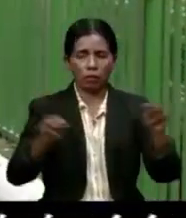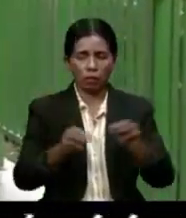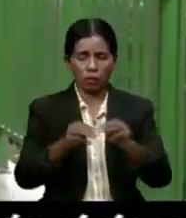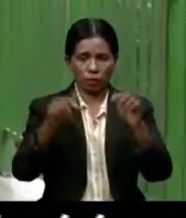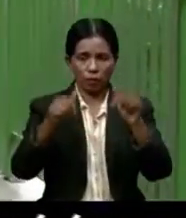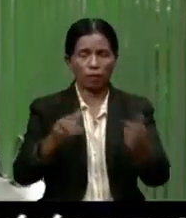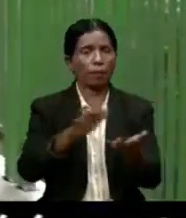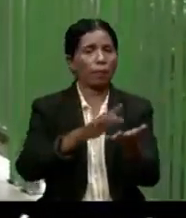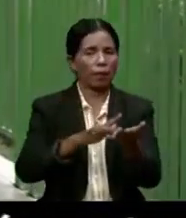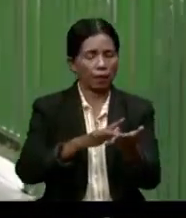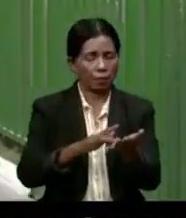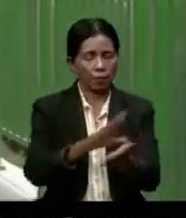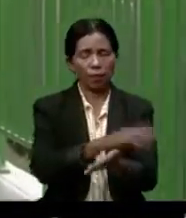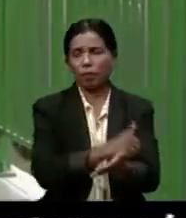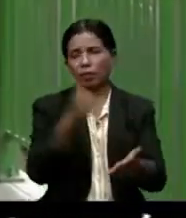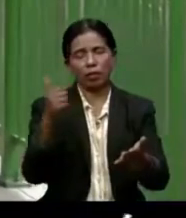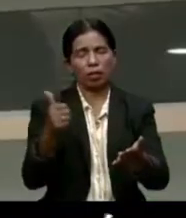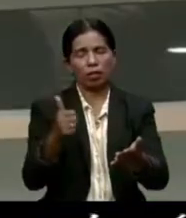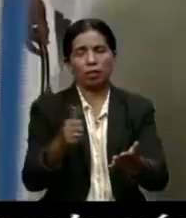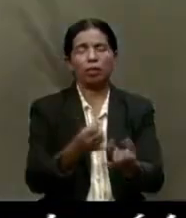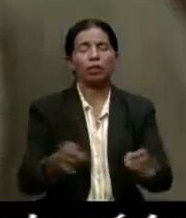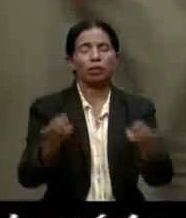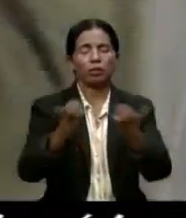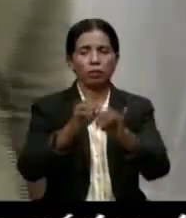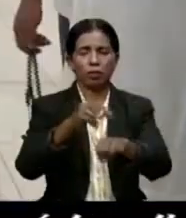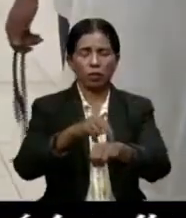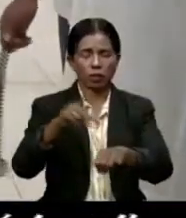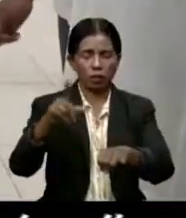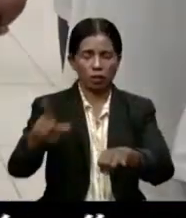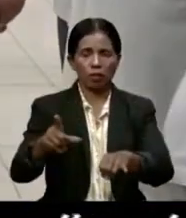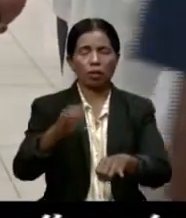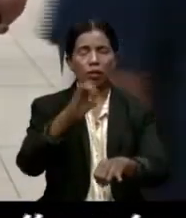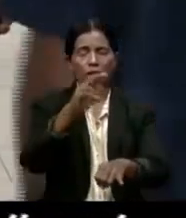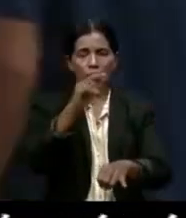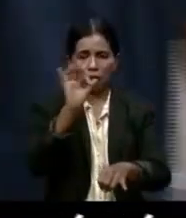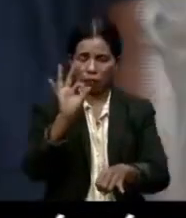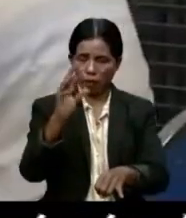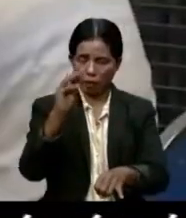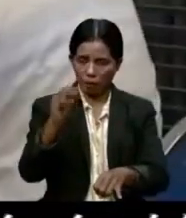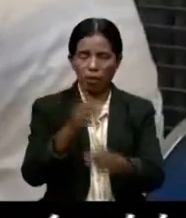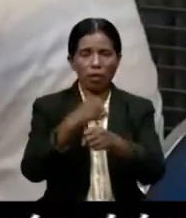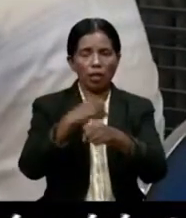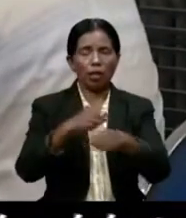de Aimorg Vital Essencial no Celucta, Instituto Nacional Farmácia no Produto Medicamento,